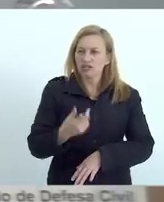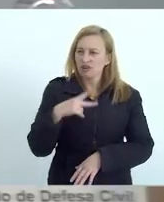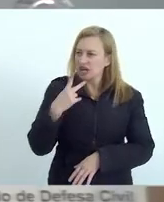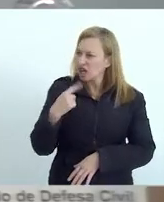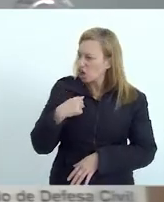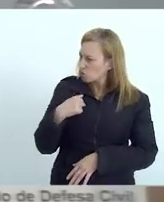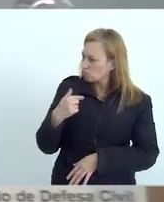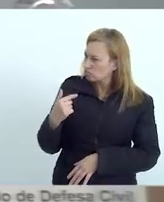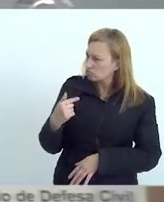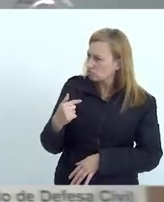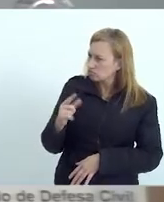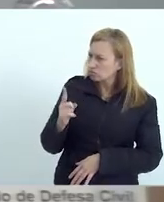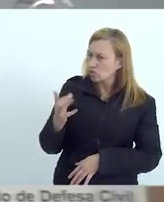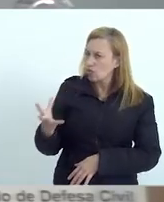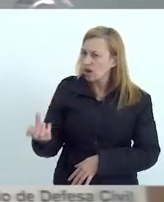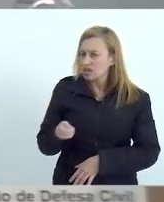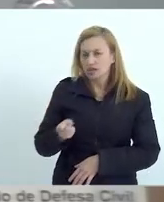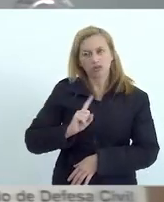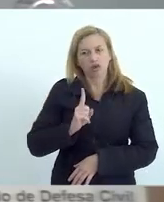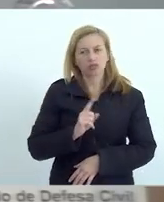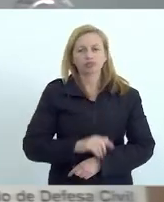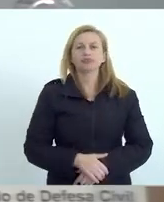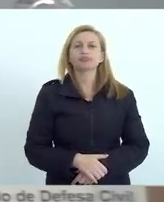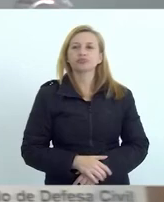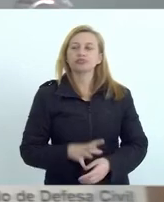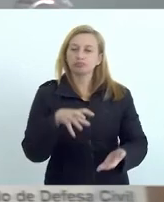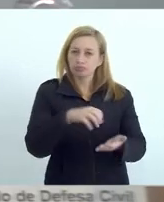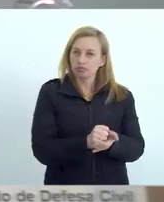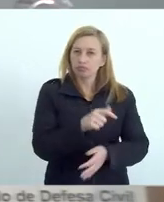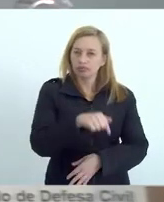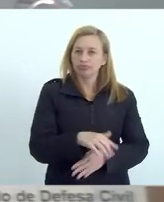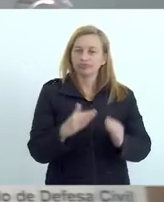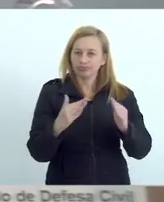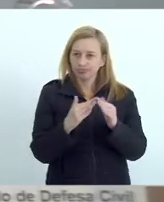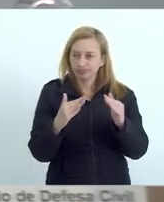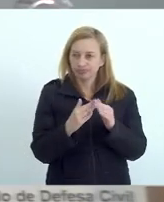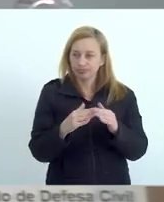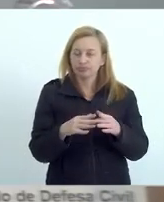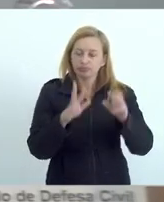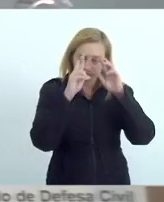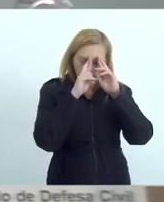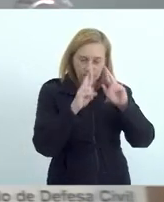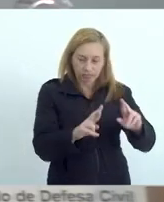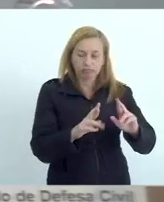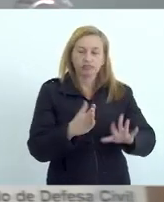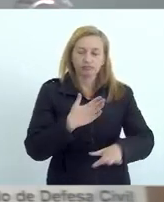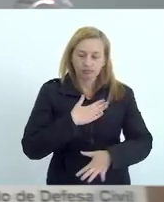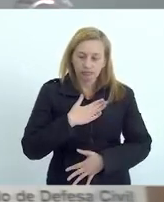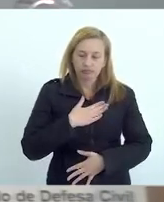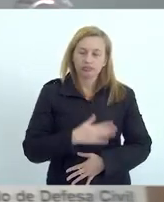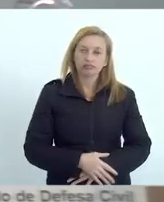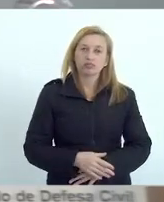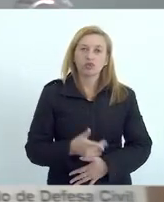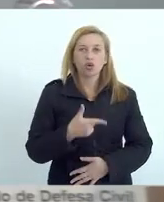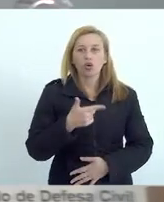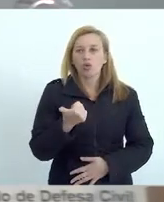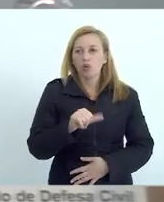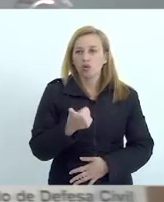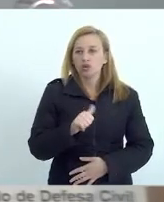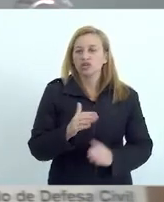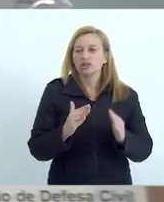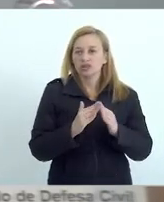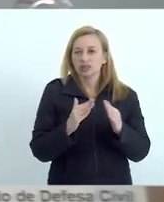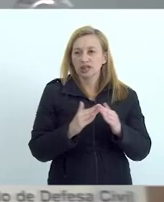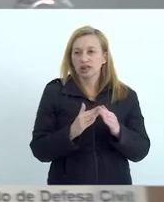recebo Então eu só queria deixar isso aqui registrado a essa casa que tem o meu respeito passei aqui 11